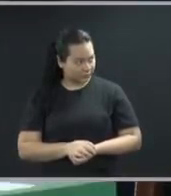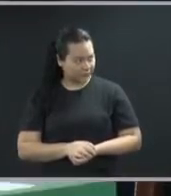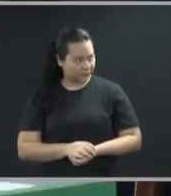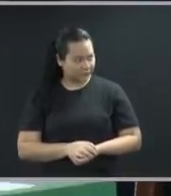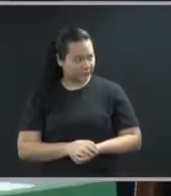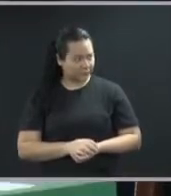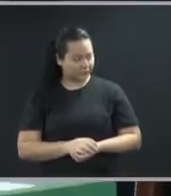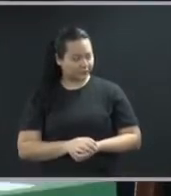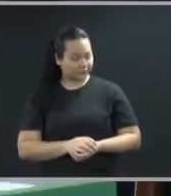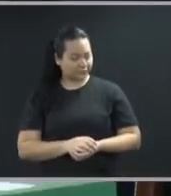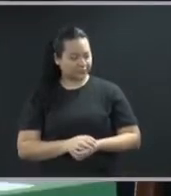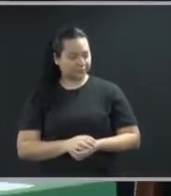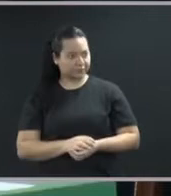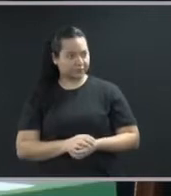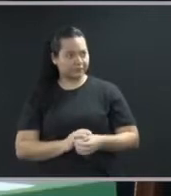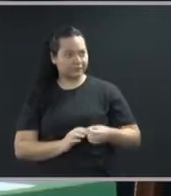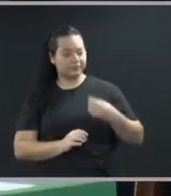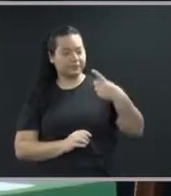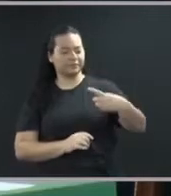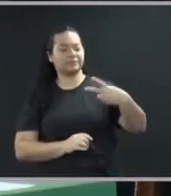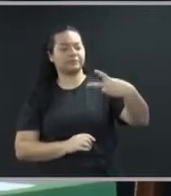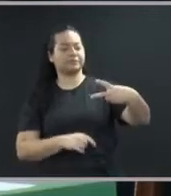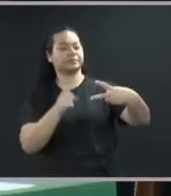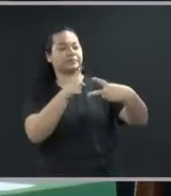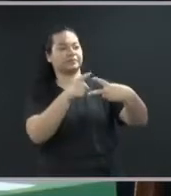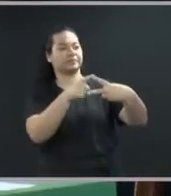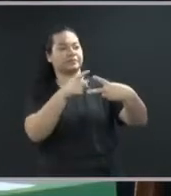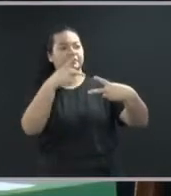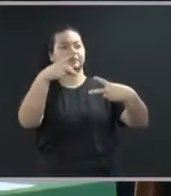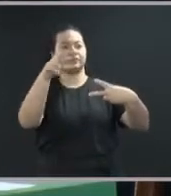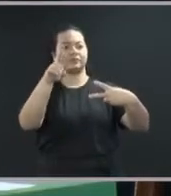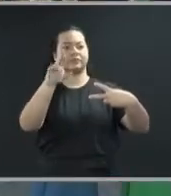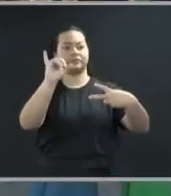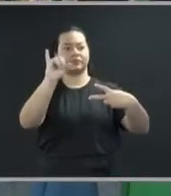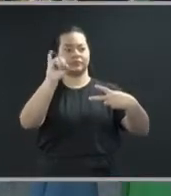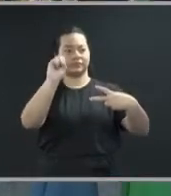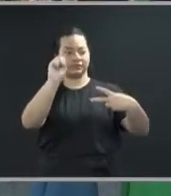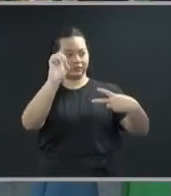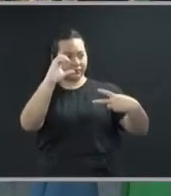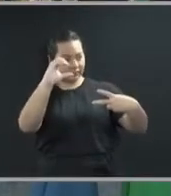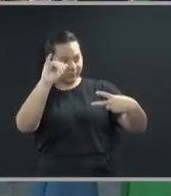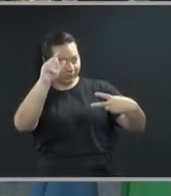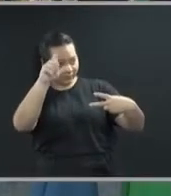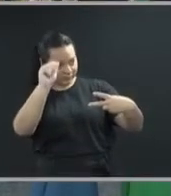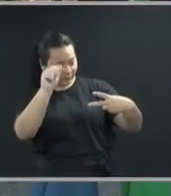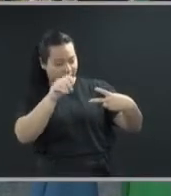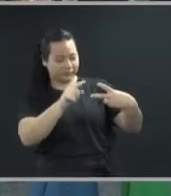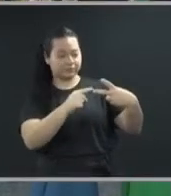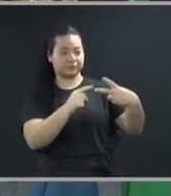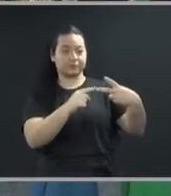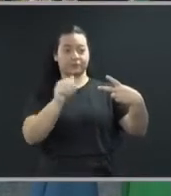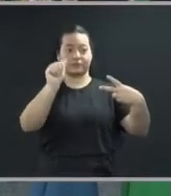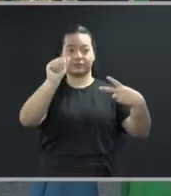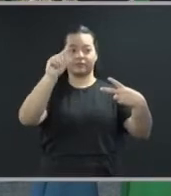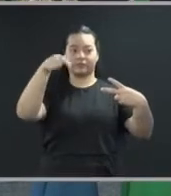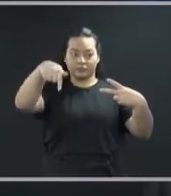Saudai a Priscila e Áquila, meus cooperadores em Cristo Jesus.